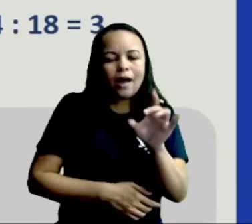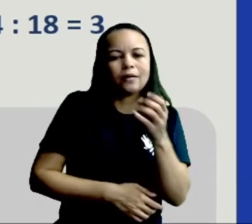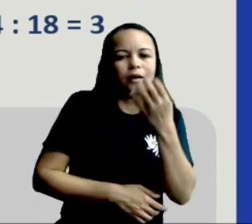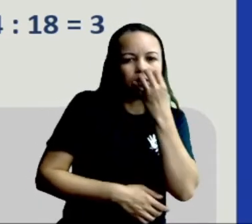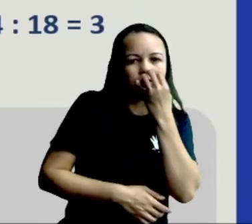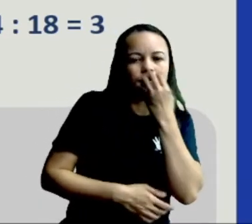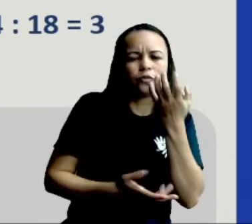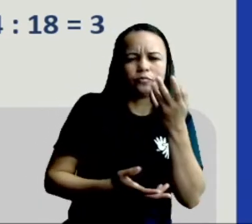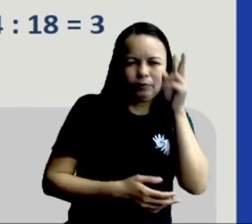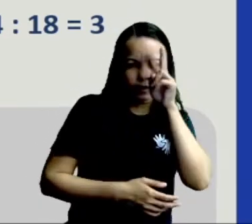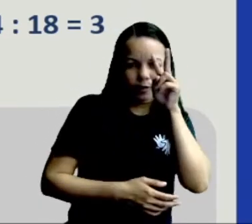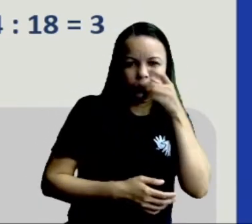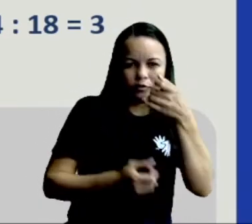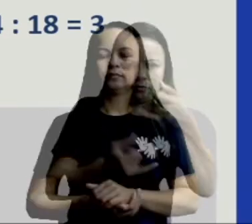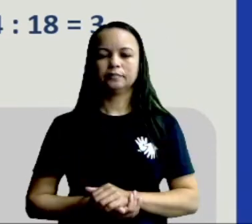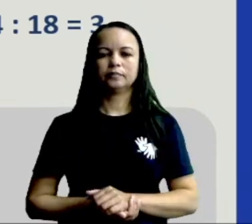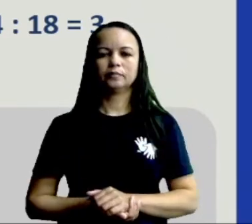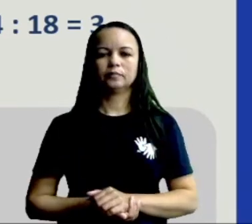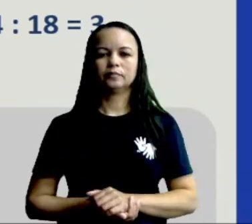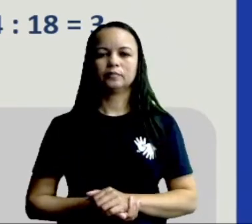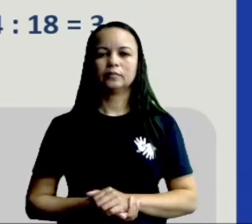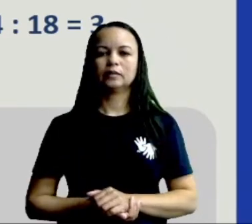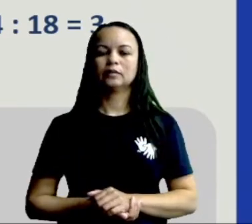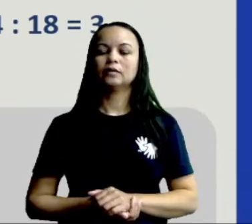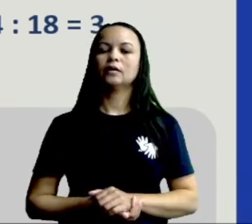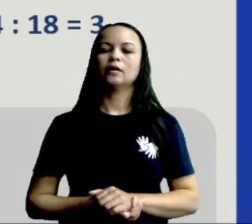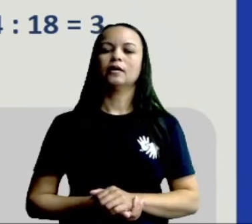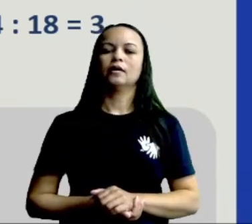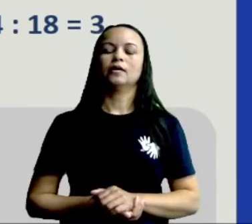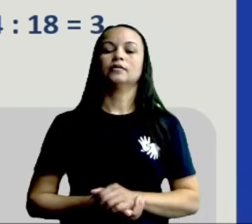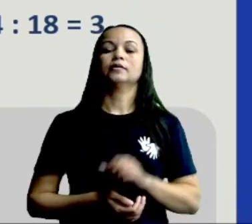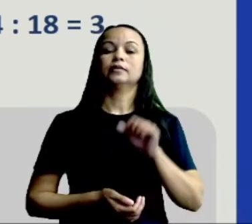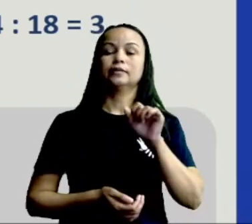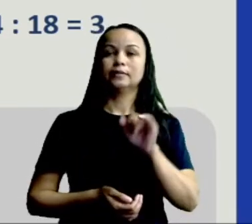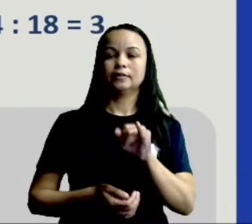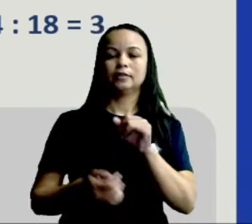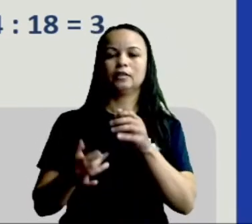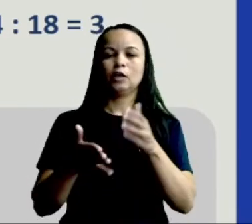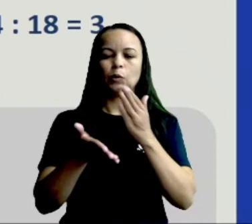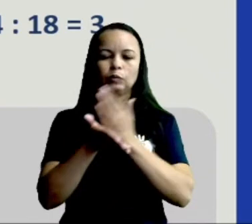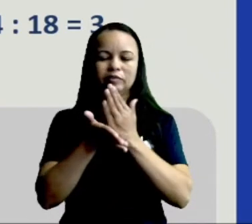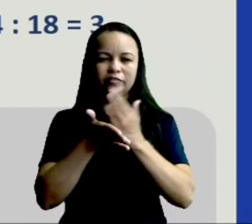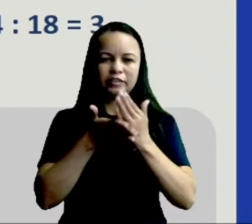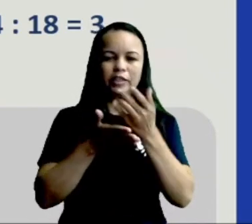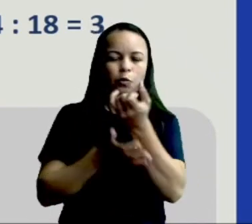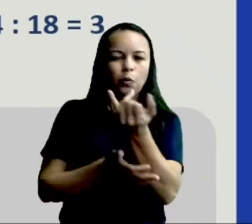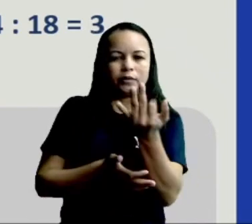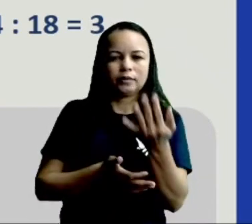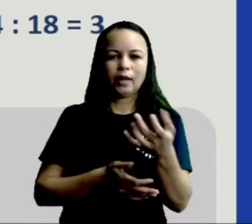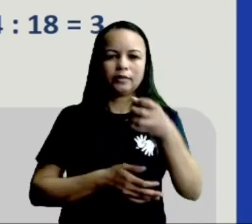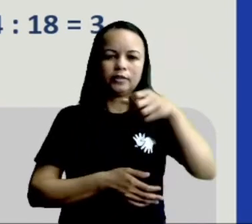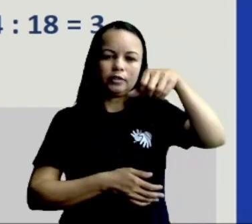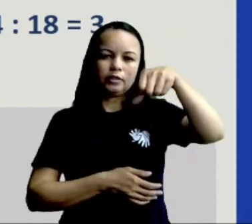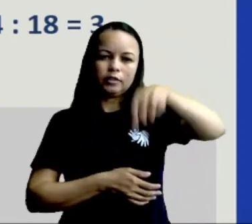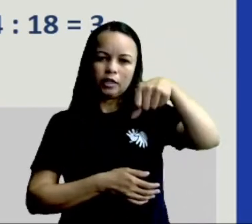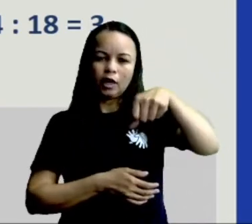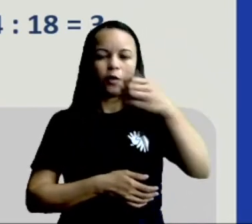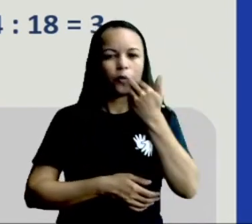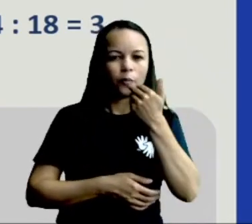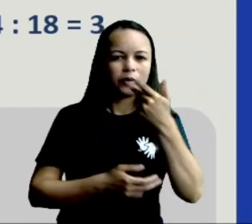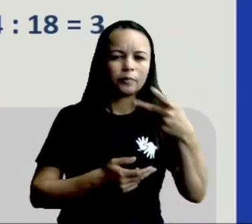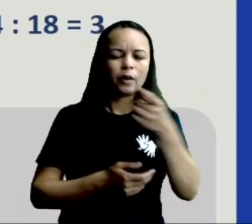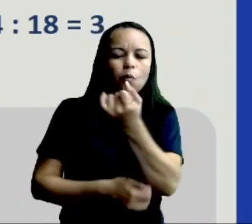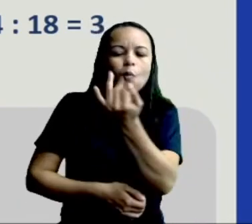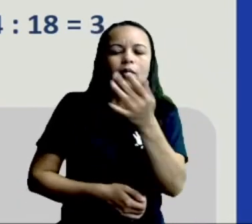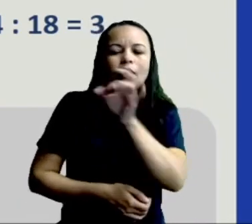lá que a gente falou? Então, ó, então se eu dividir a quantidade de rações, tá, pela quantidade de